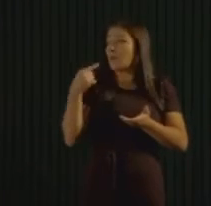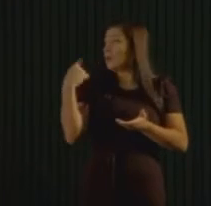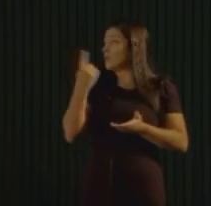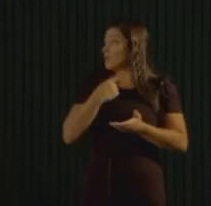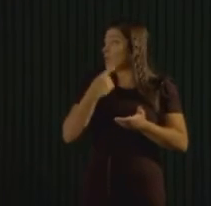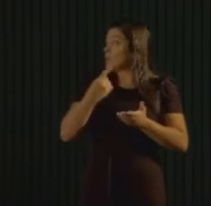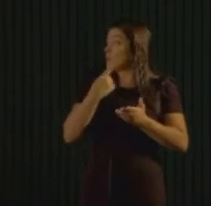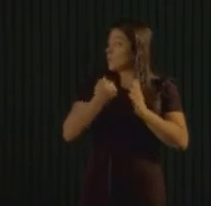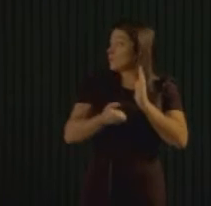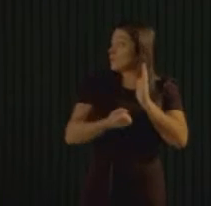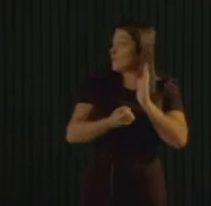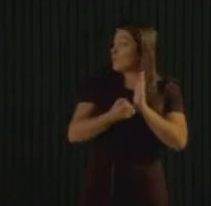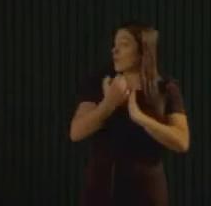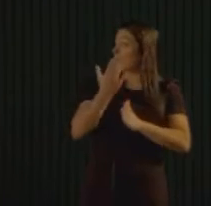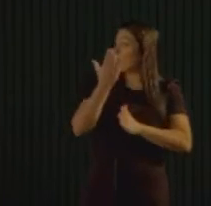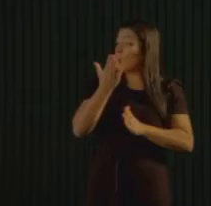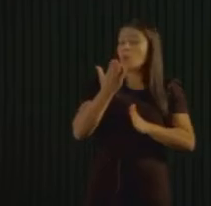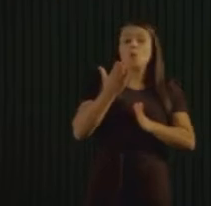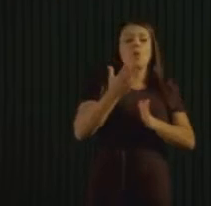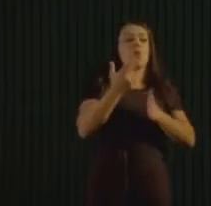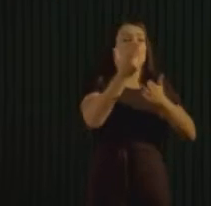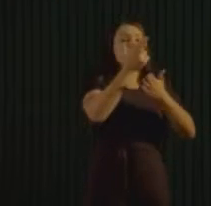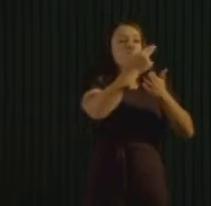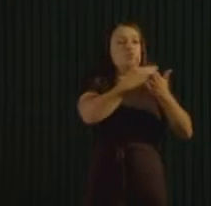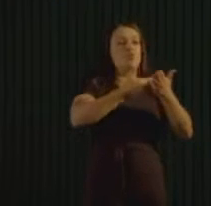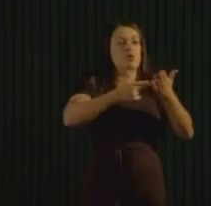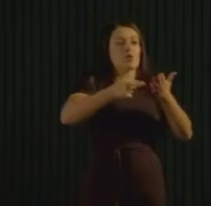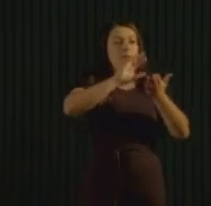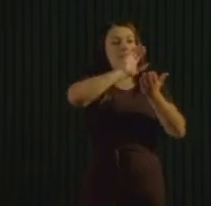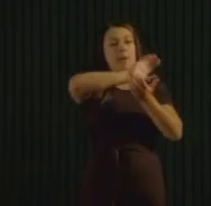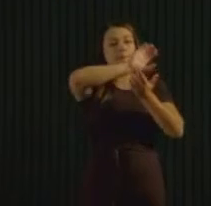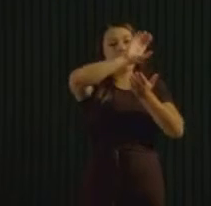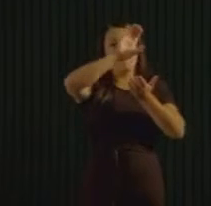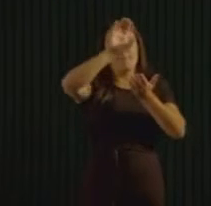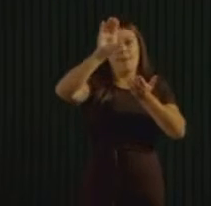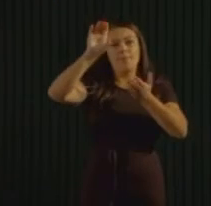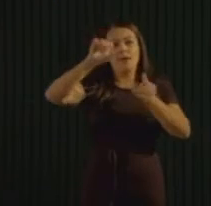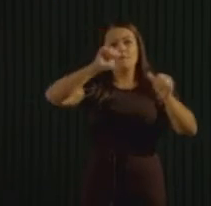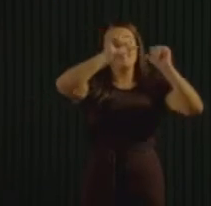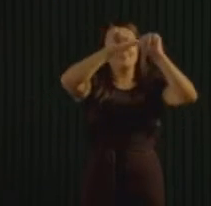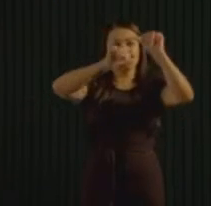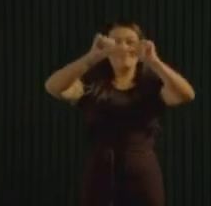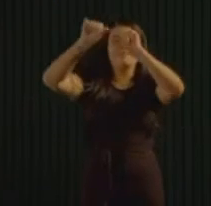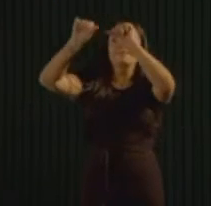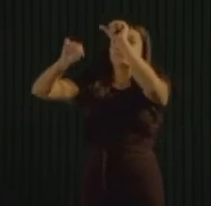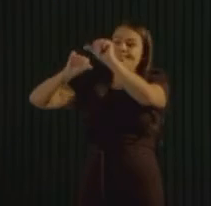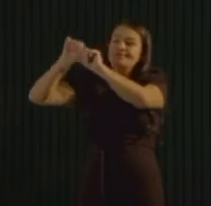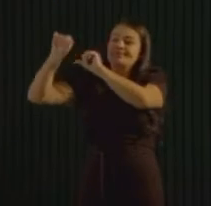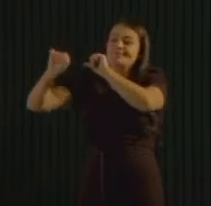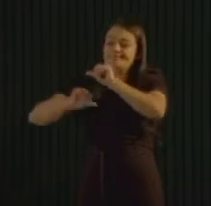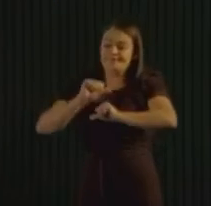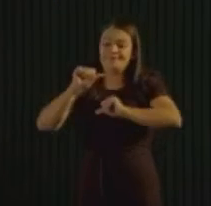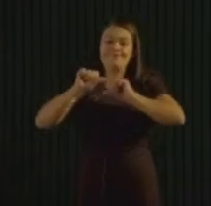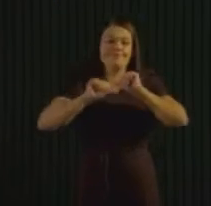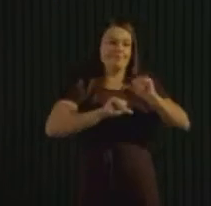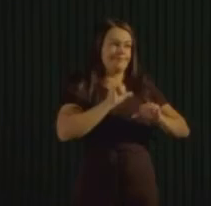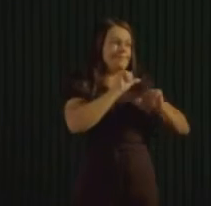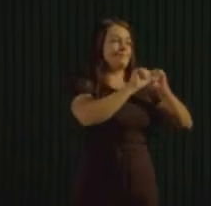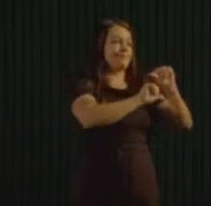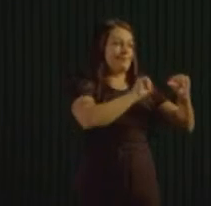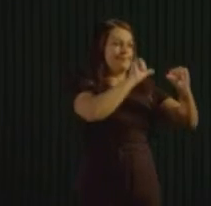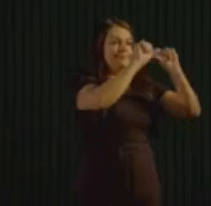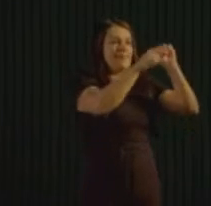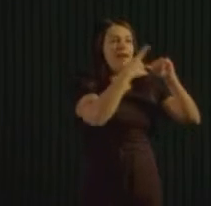gente criou essa matriz que fala sobre o passivo ambiental, o poder da mobilização e do engajamento, a recuperação de resíduos com